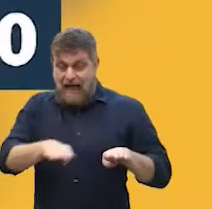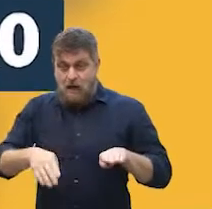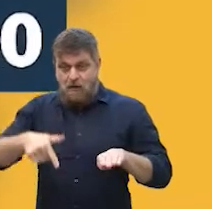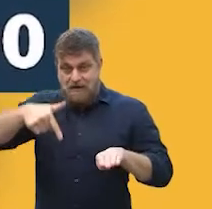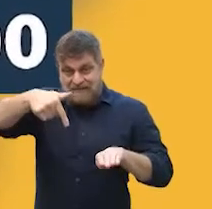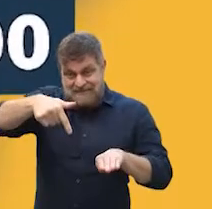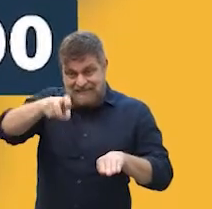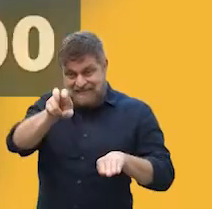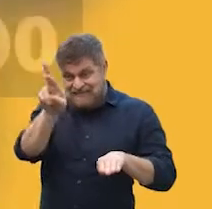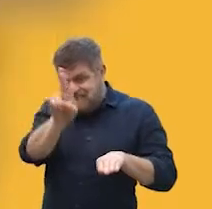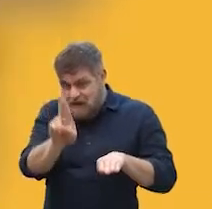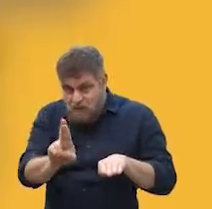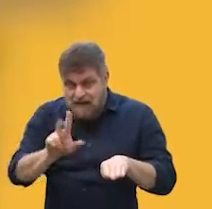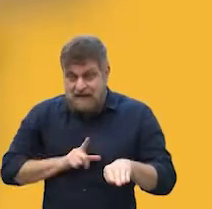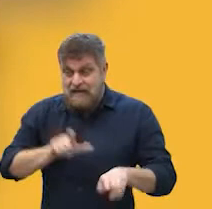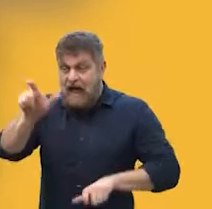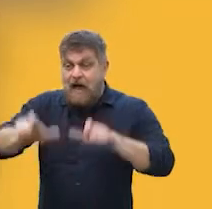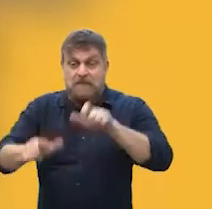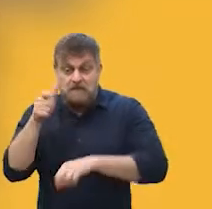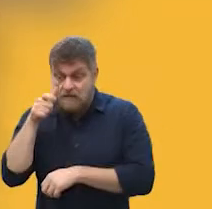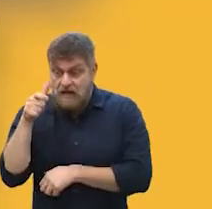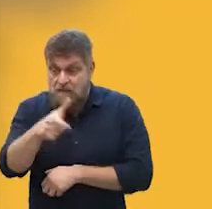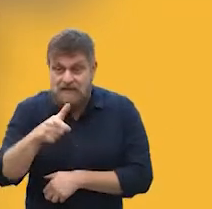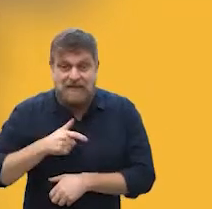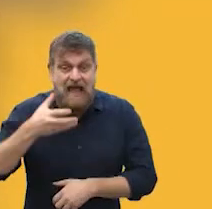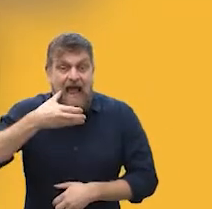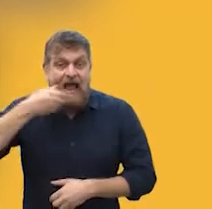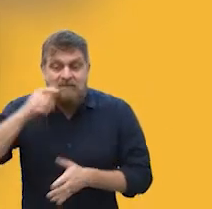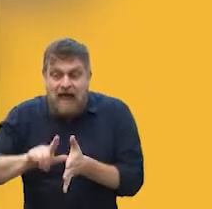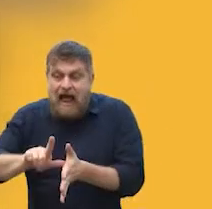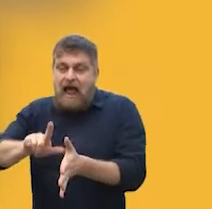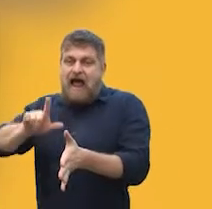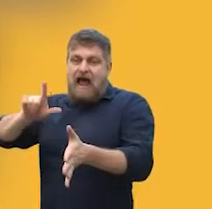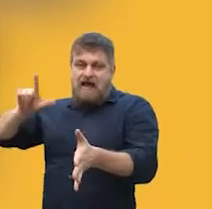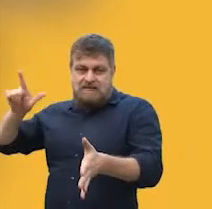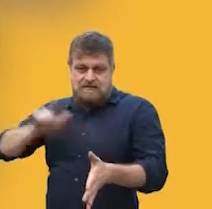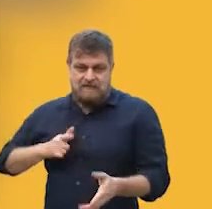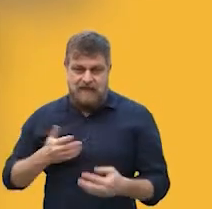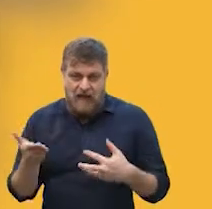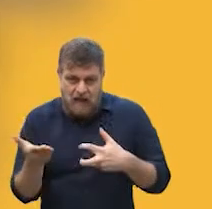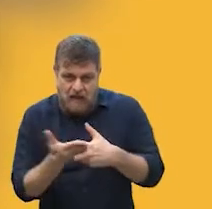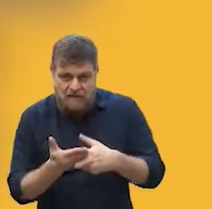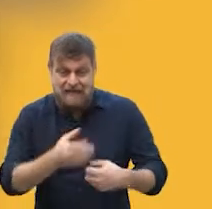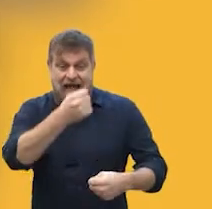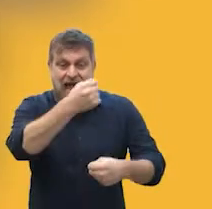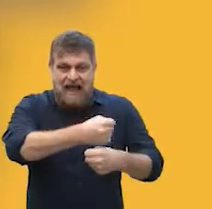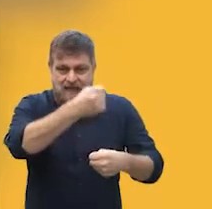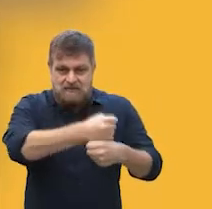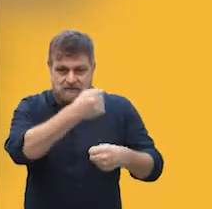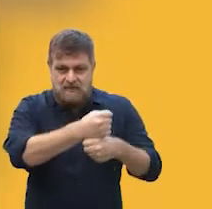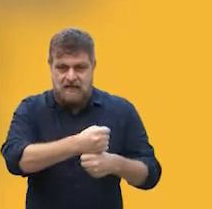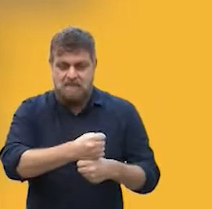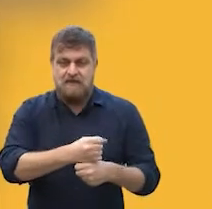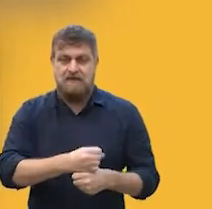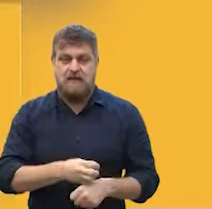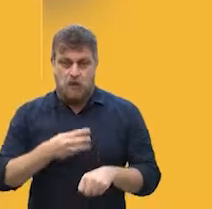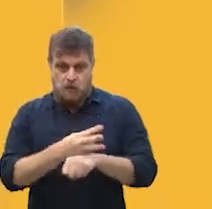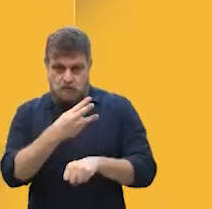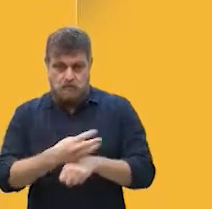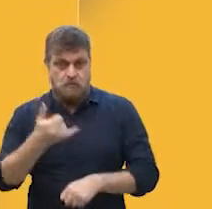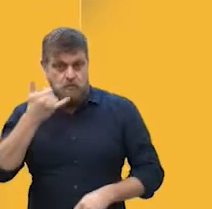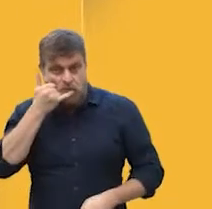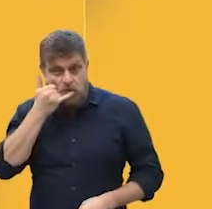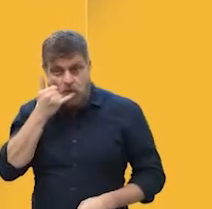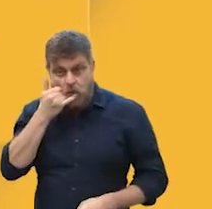R$ 75,00 e os interessados devem reservar antecipadamente os convites na Açucamp por meio do telefone ou